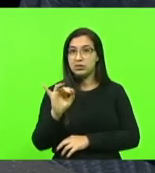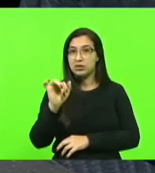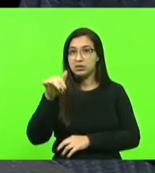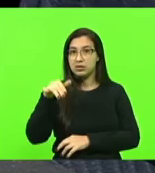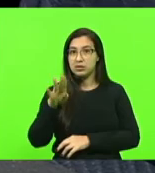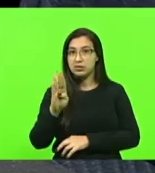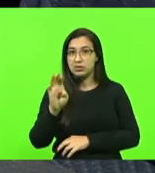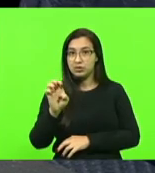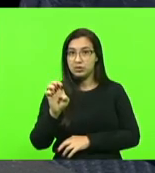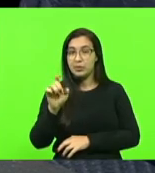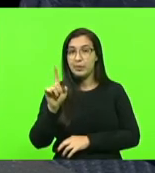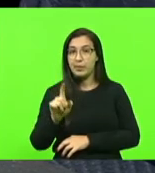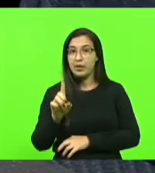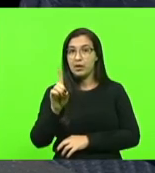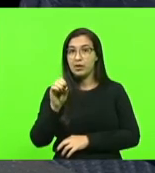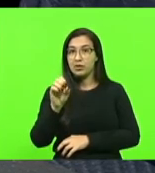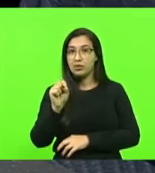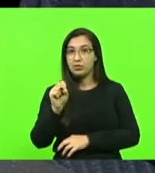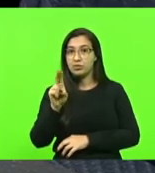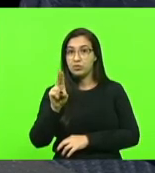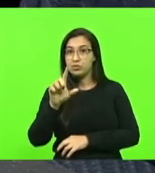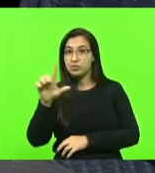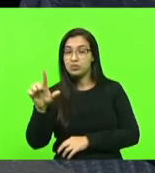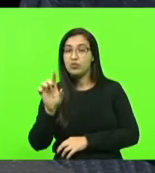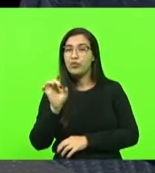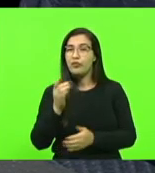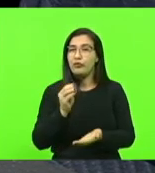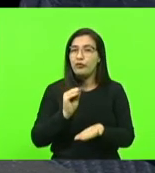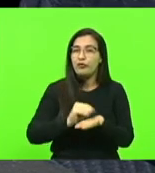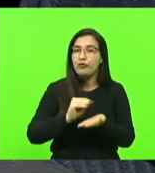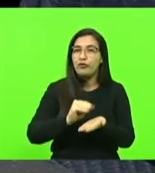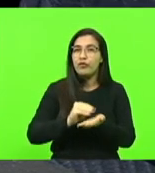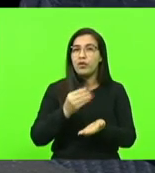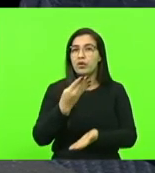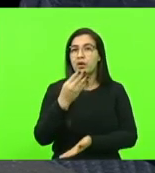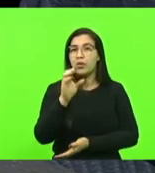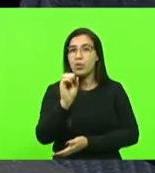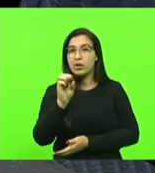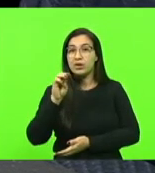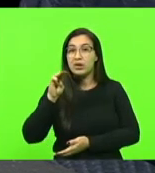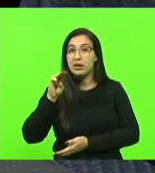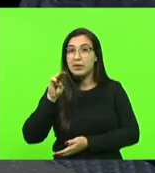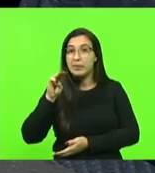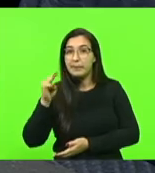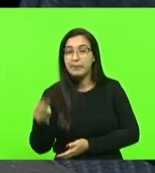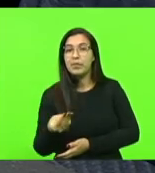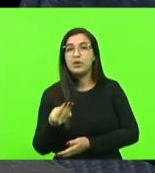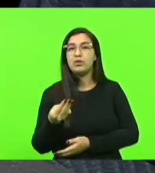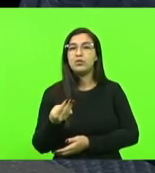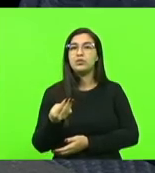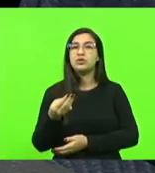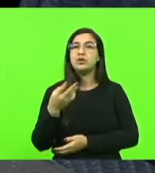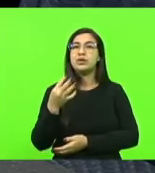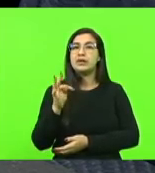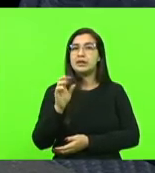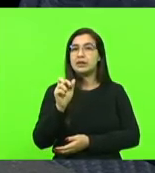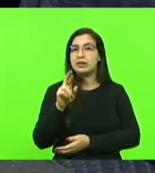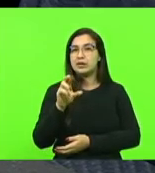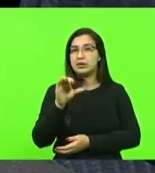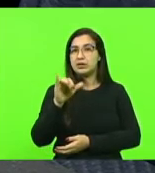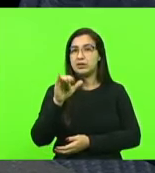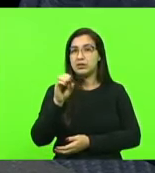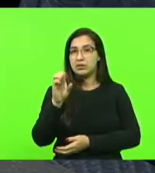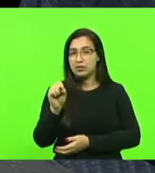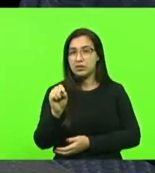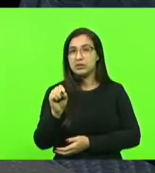milhões. O Estado, num acordo com o ministro Tarcísio, ficou de botar 30 milhões no próximo ano e o Estado está